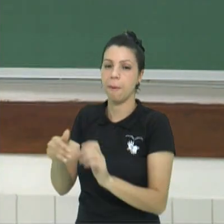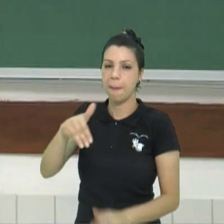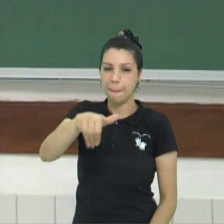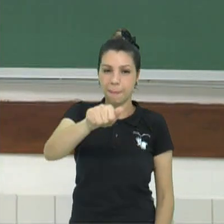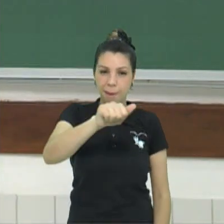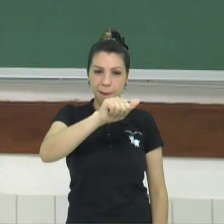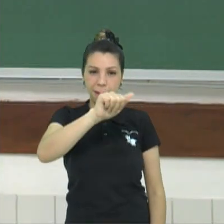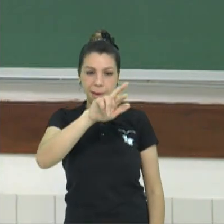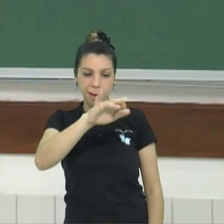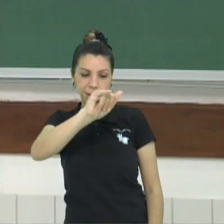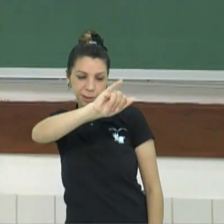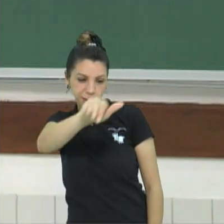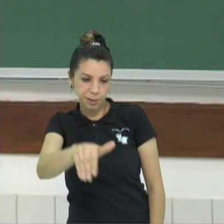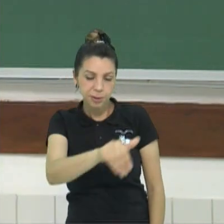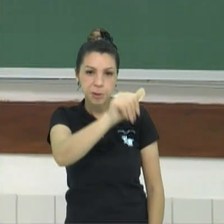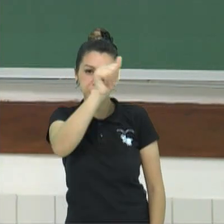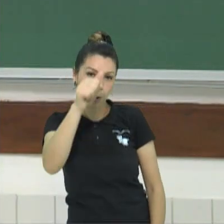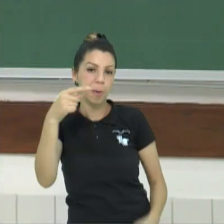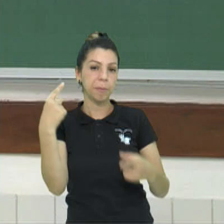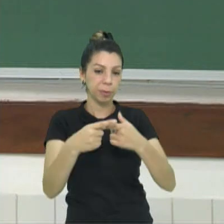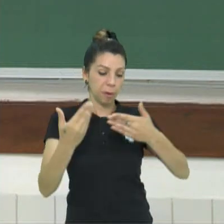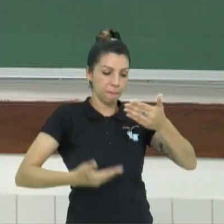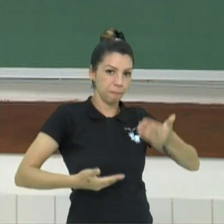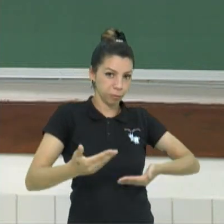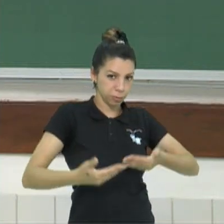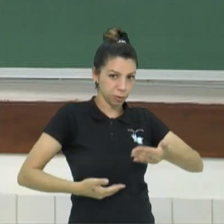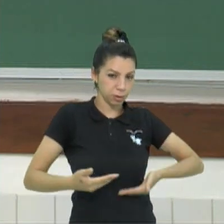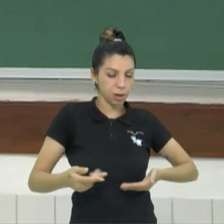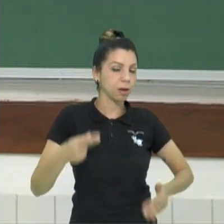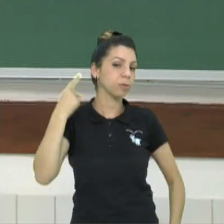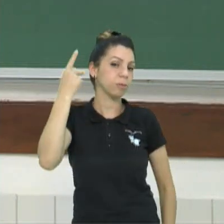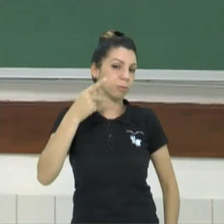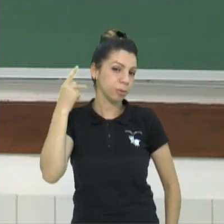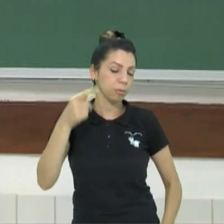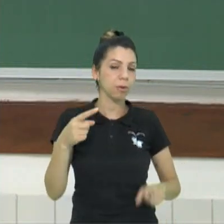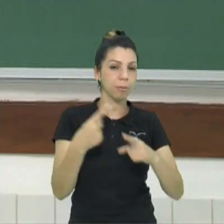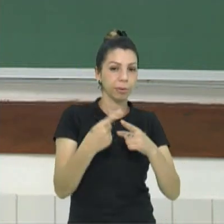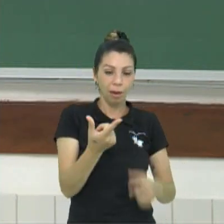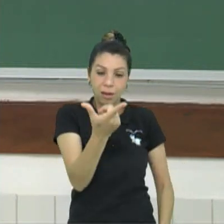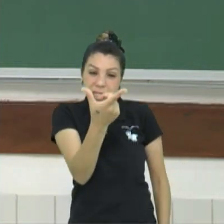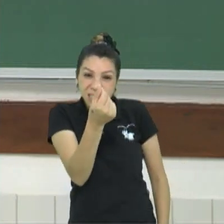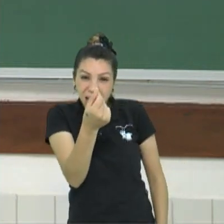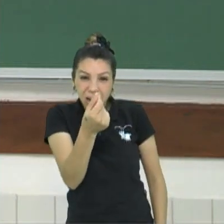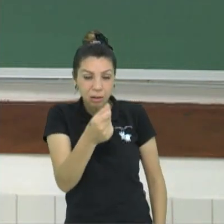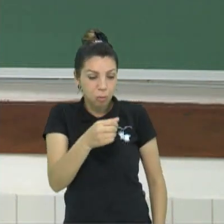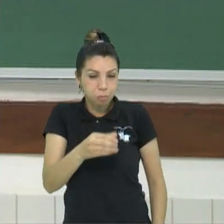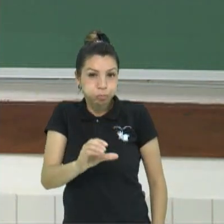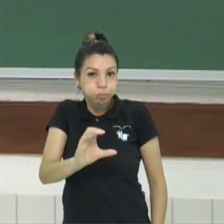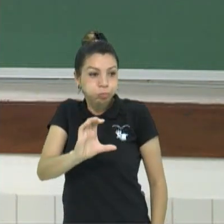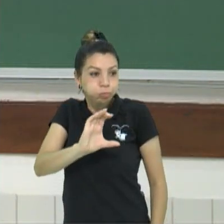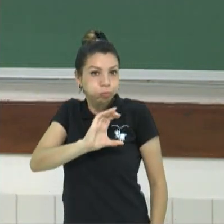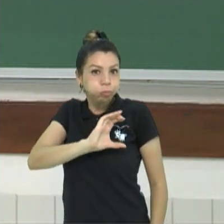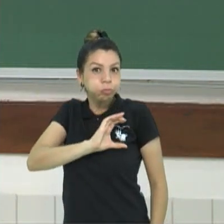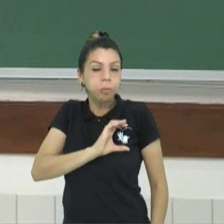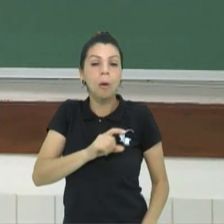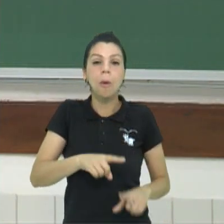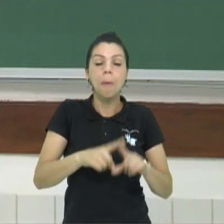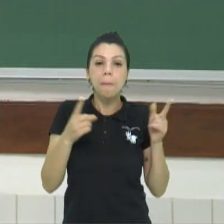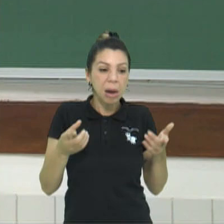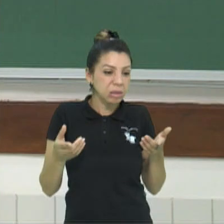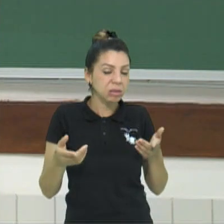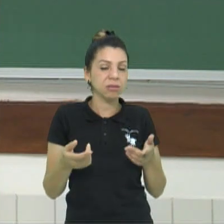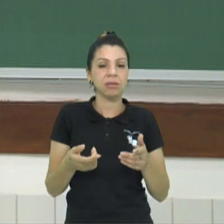ele chamava esses altos funcionários públicos, a elite, que ganhavam super salários e que produziriam muito pouco na visão do